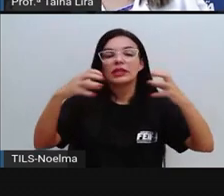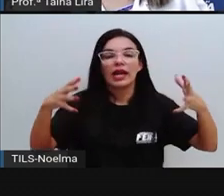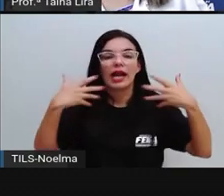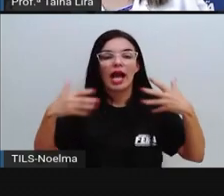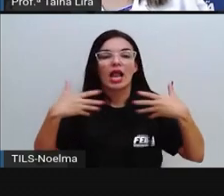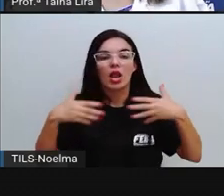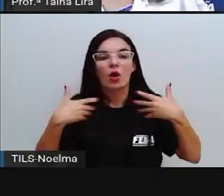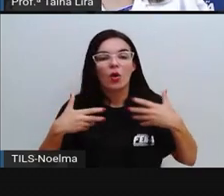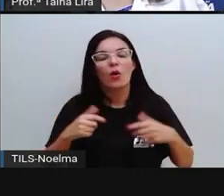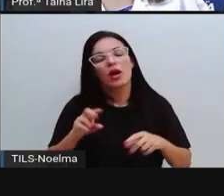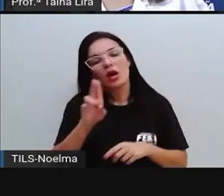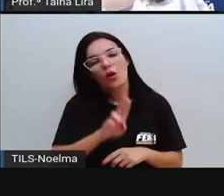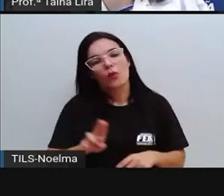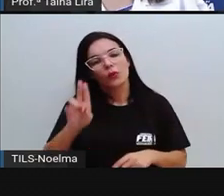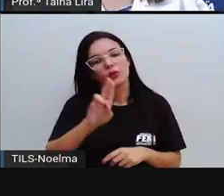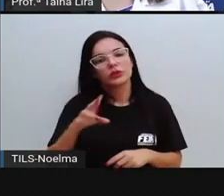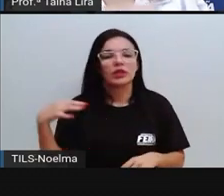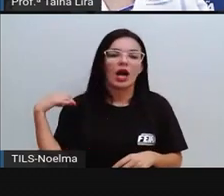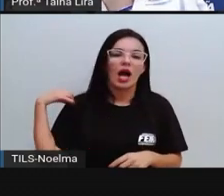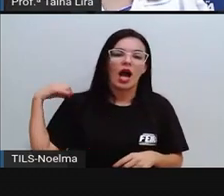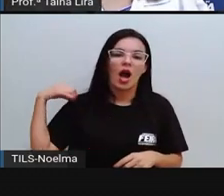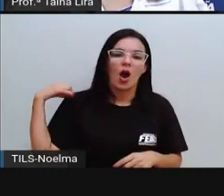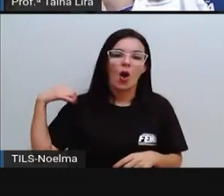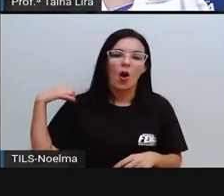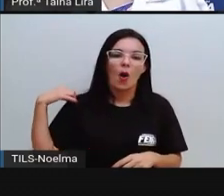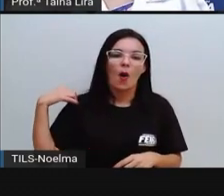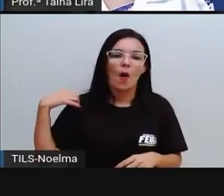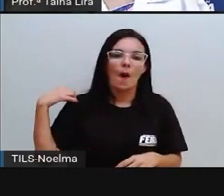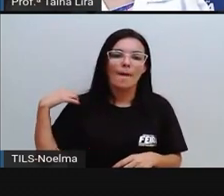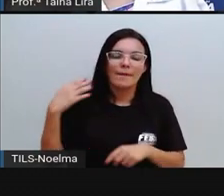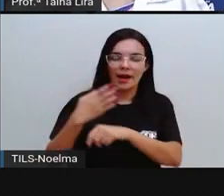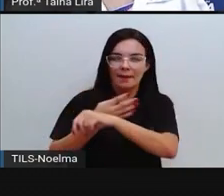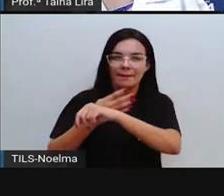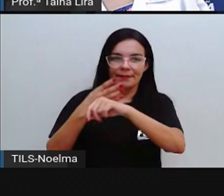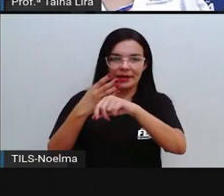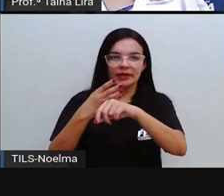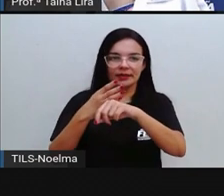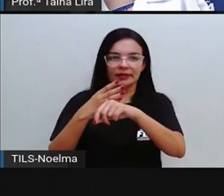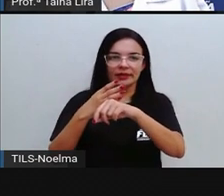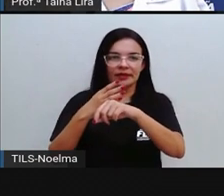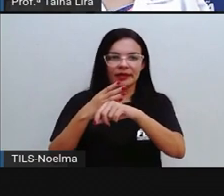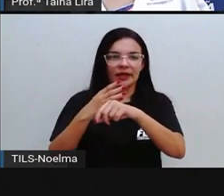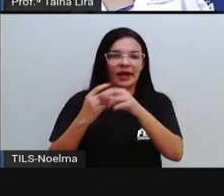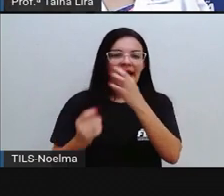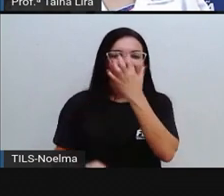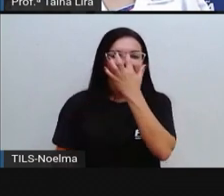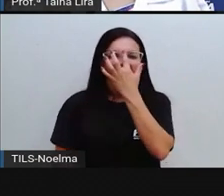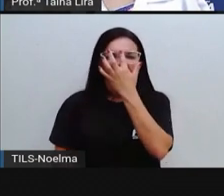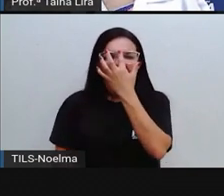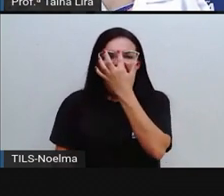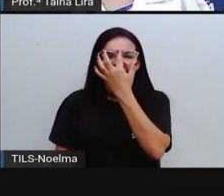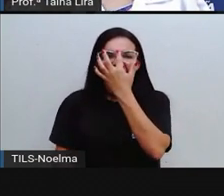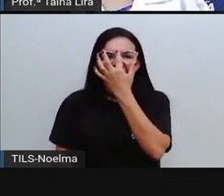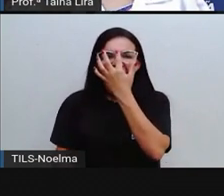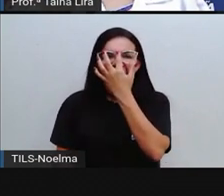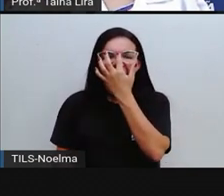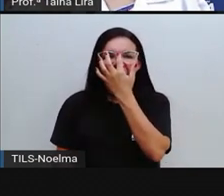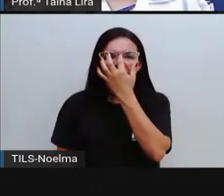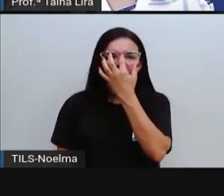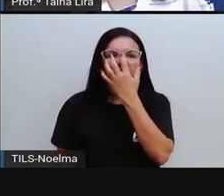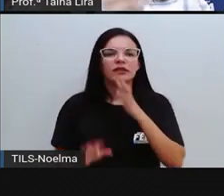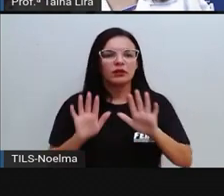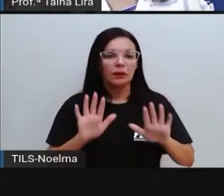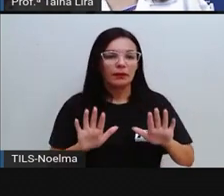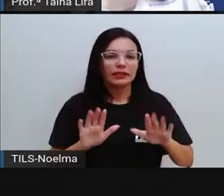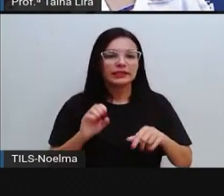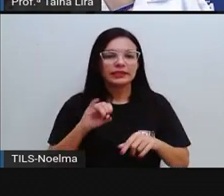utilizar as roupas, né, os uniformes de cores mais claras, tá? Mas se for um dia aí que